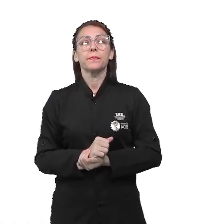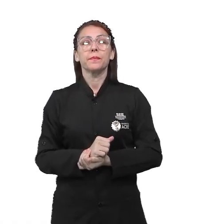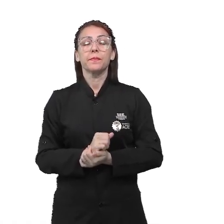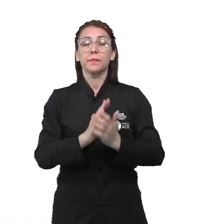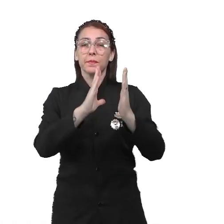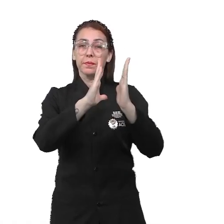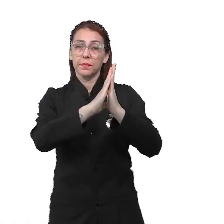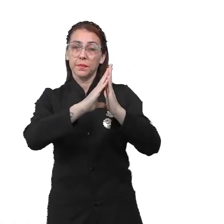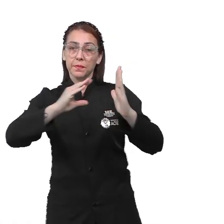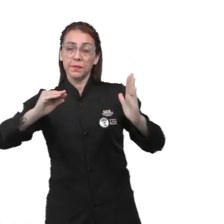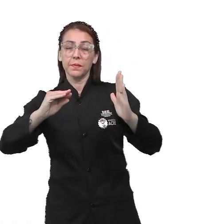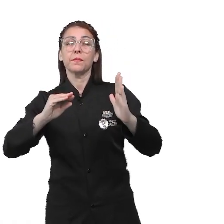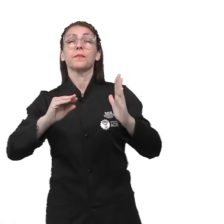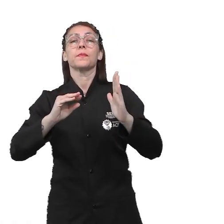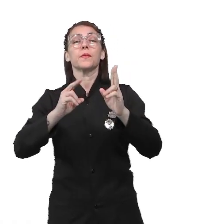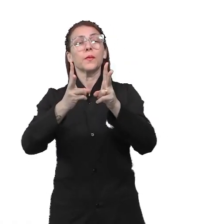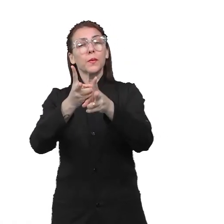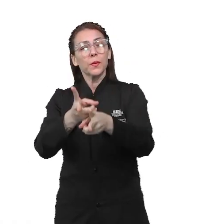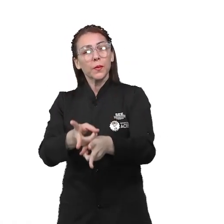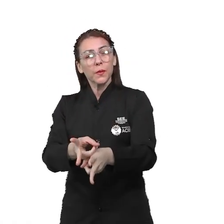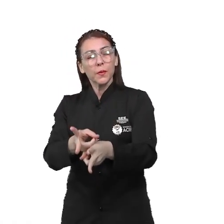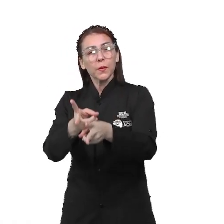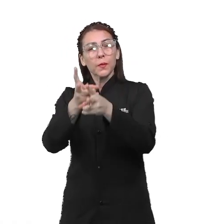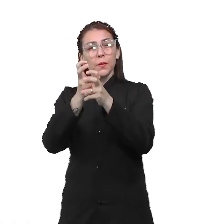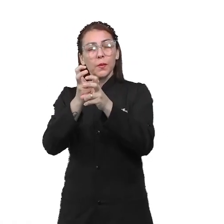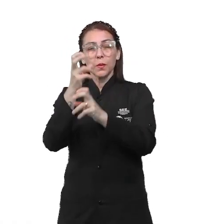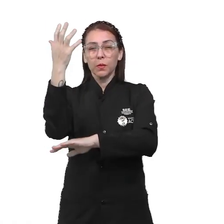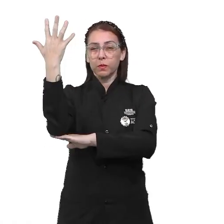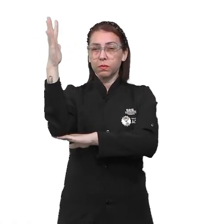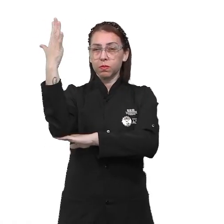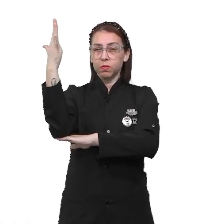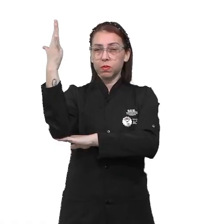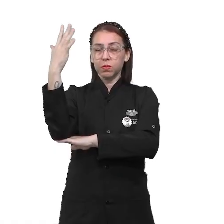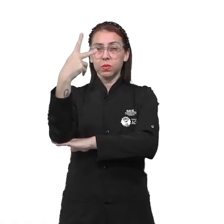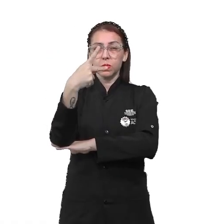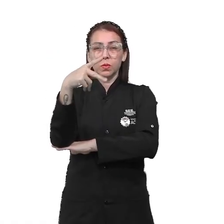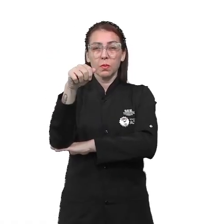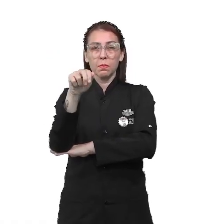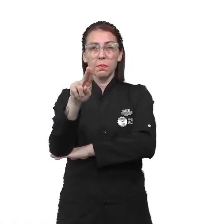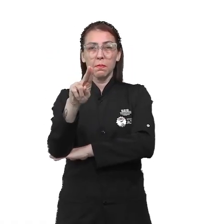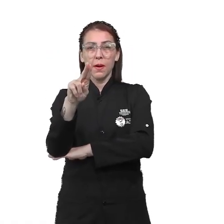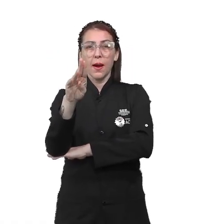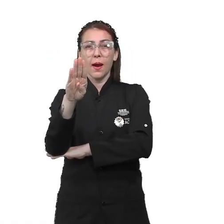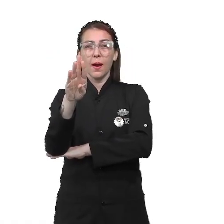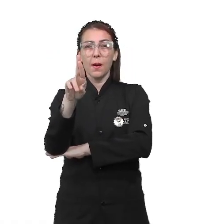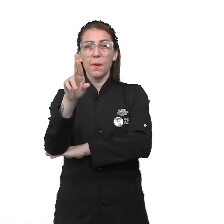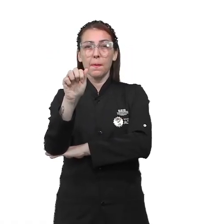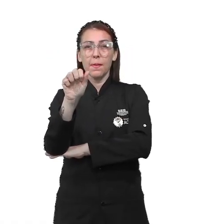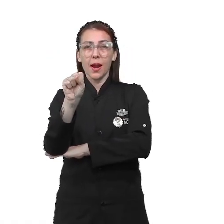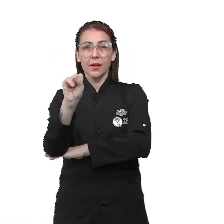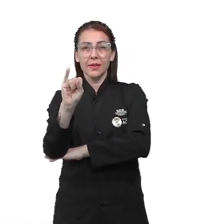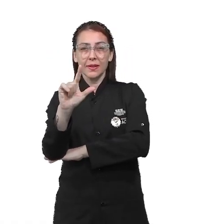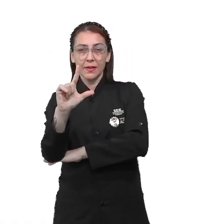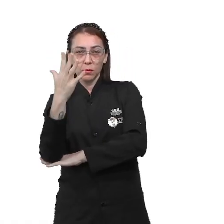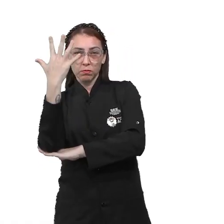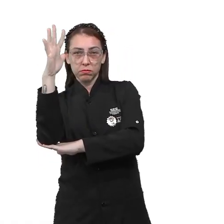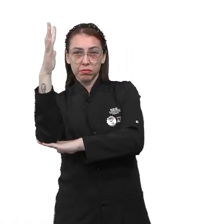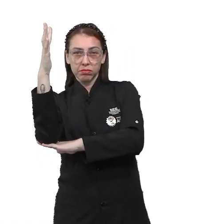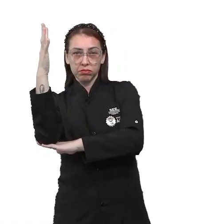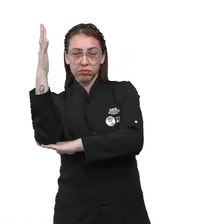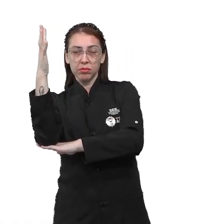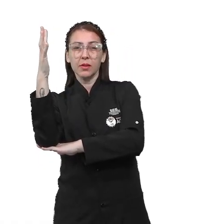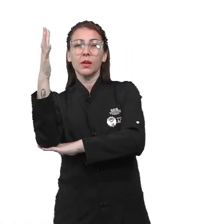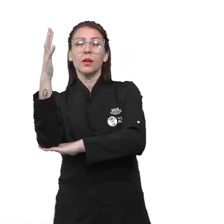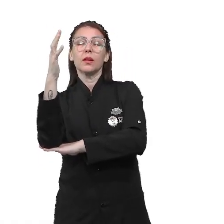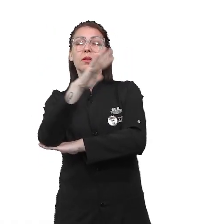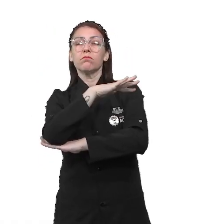de colonização exploratório, não é? Começa aí com a exploração do pau-brasil. Então,